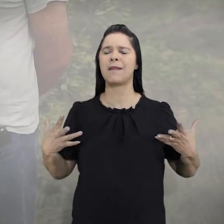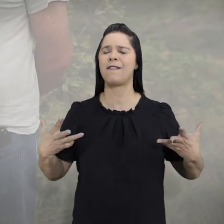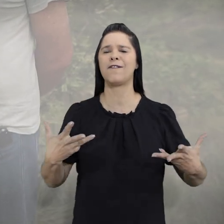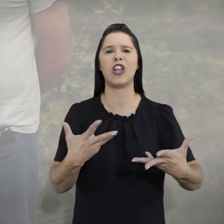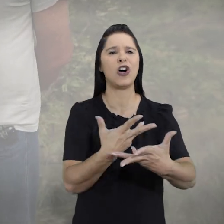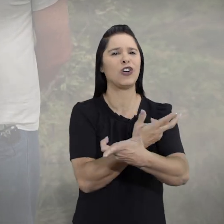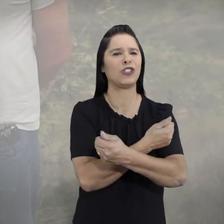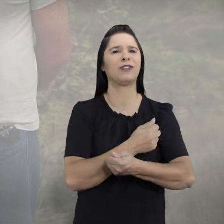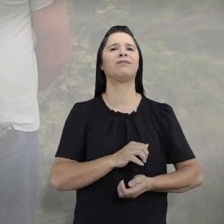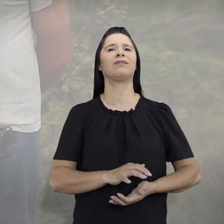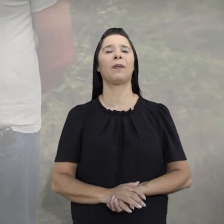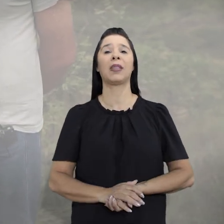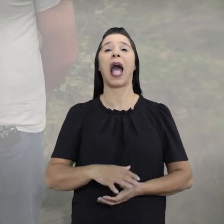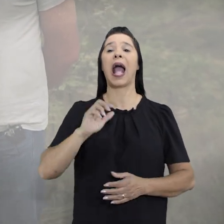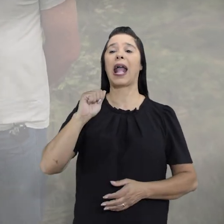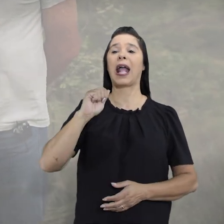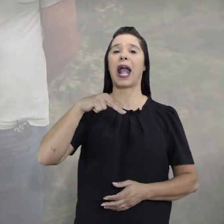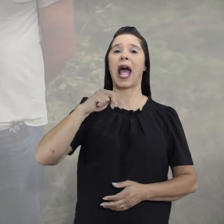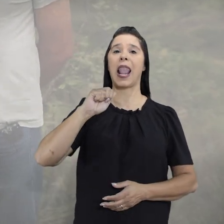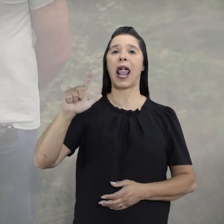formações ali que até hoje